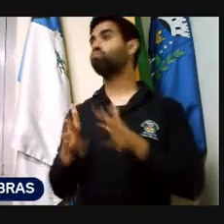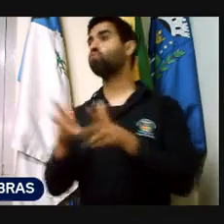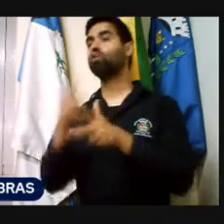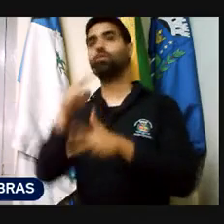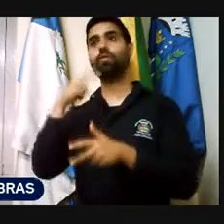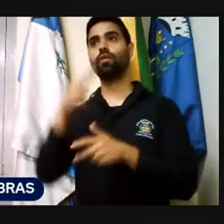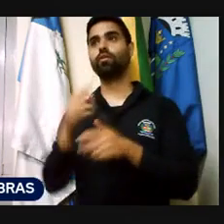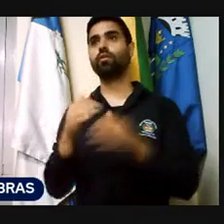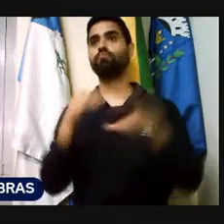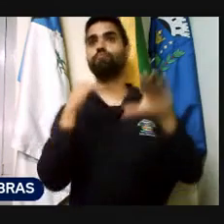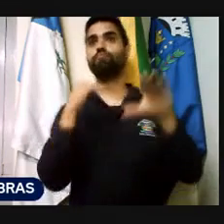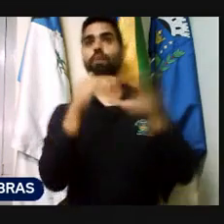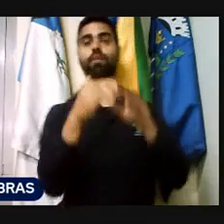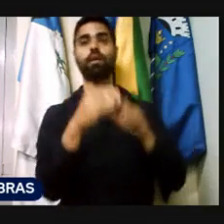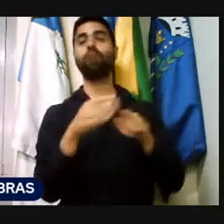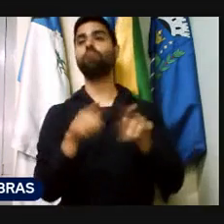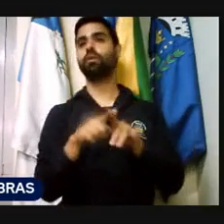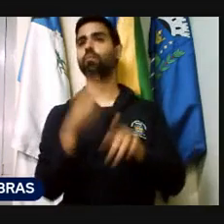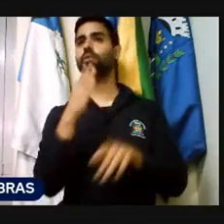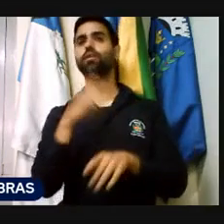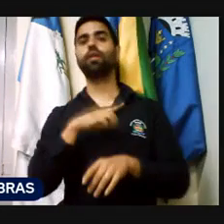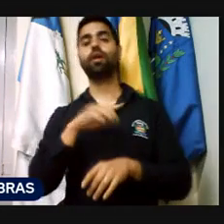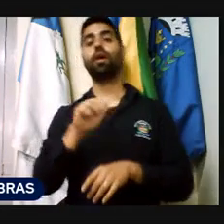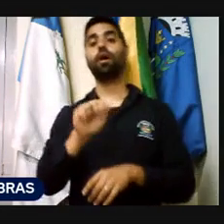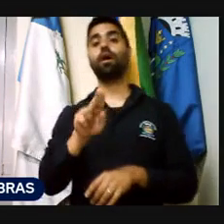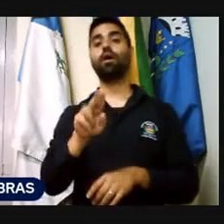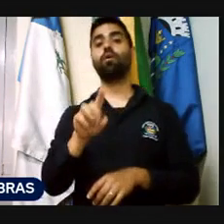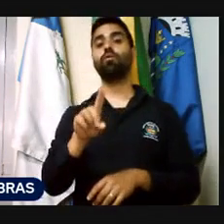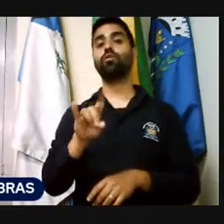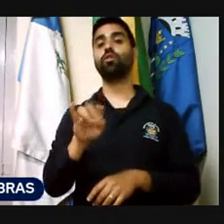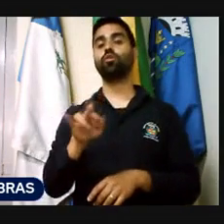encaminhado ao Tribunal de Contas pedindo uma auditoria presencial.